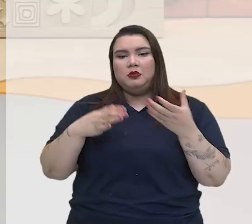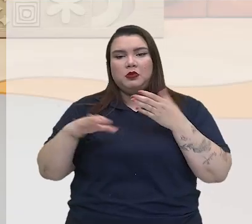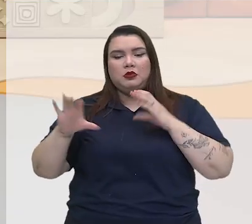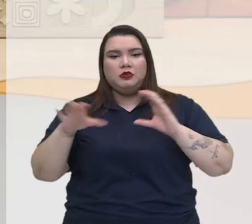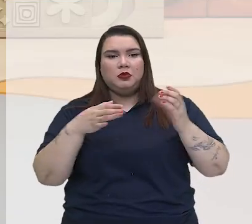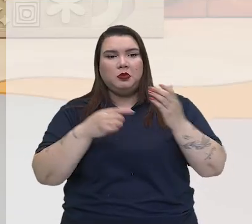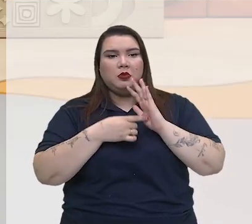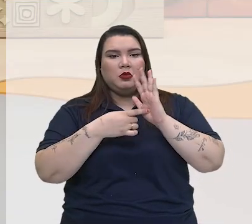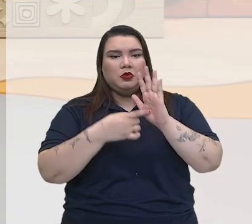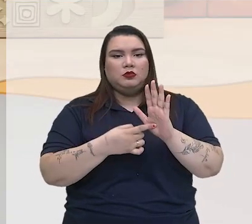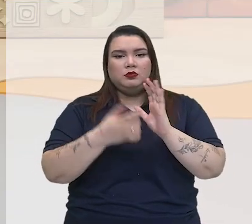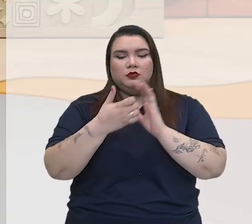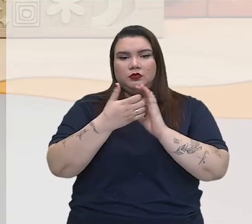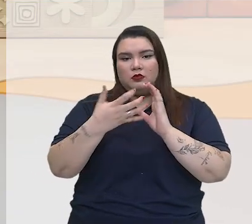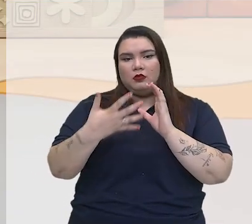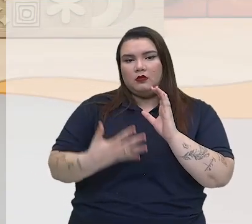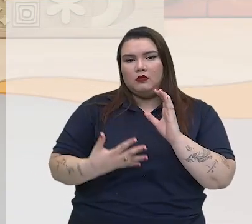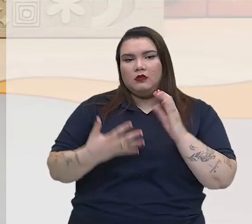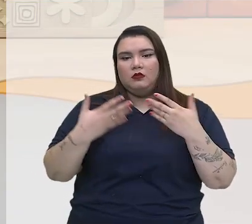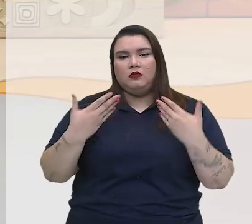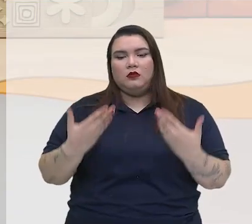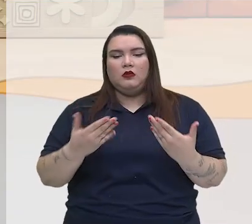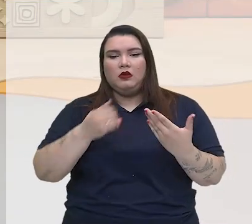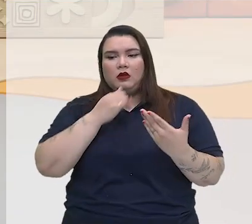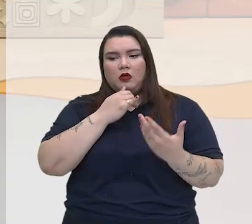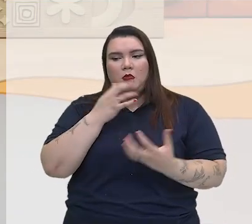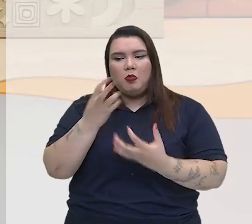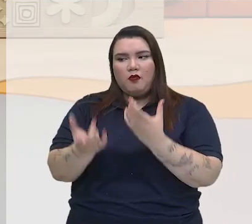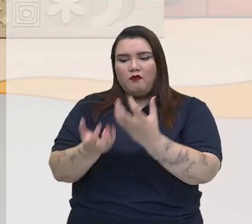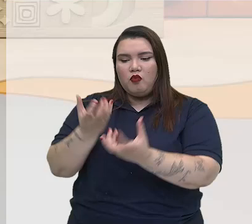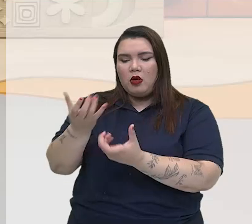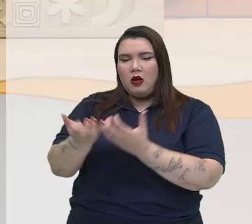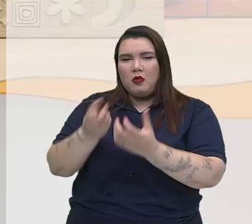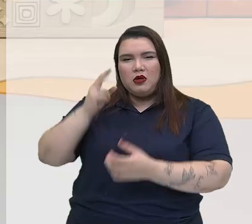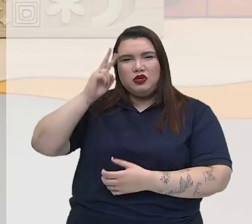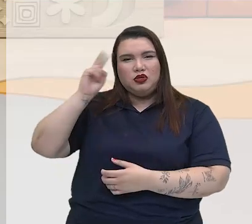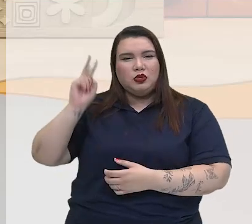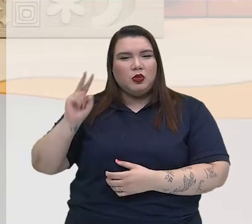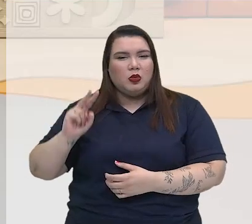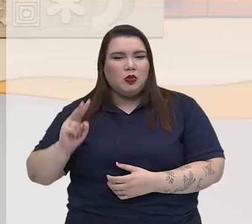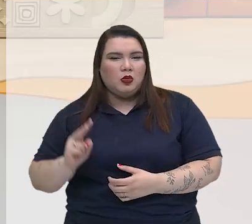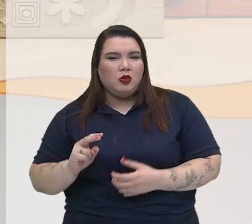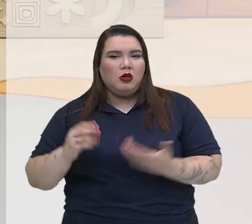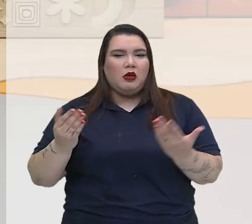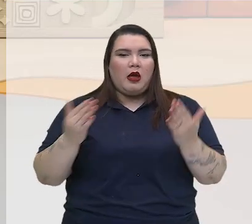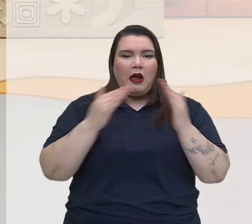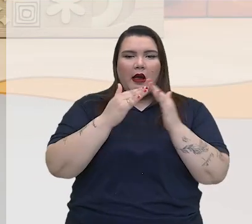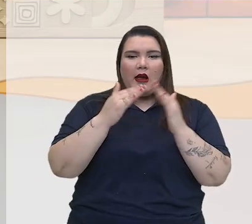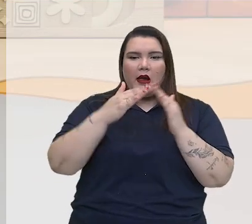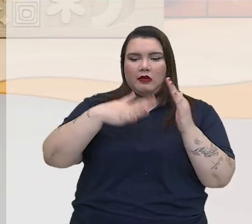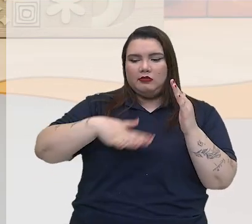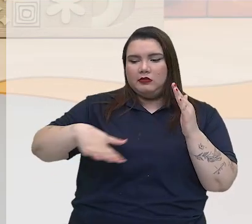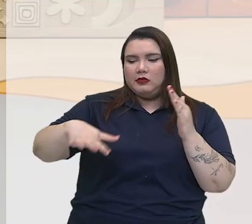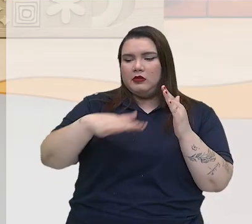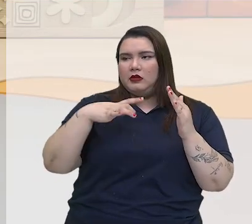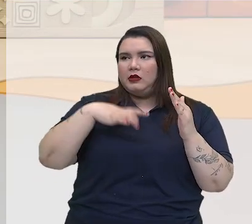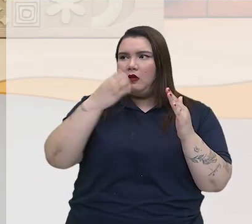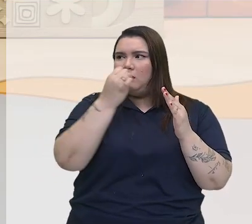né, apenas essas características como o fogão a lenha, o quintal com os pés de fruta,